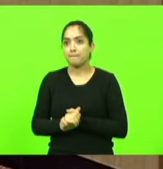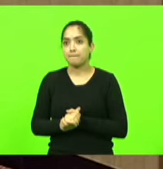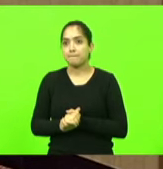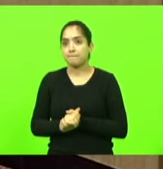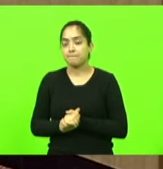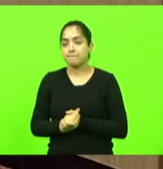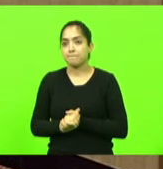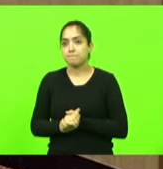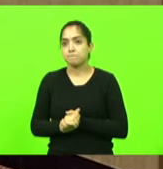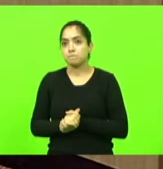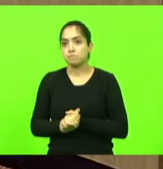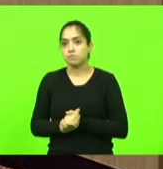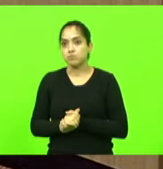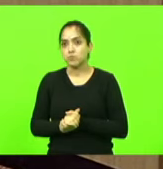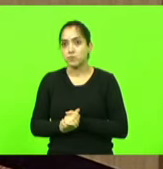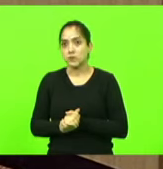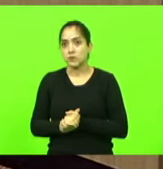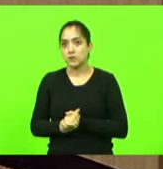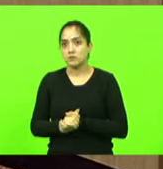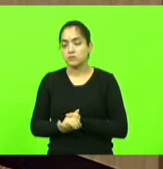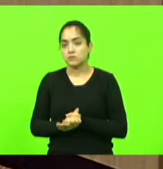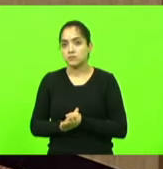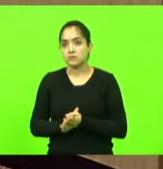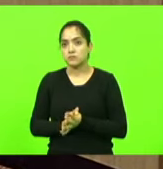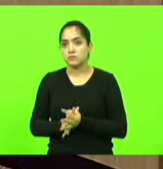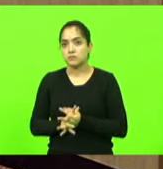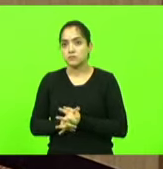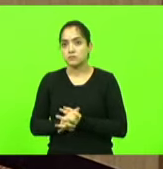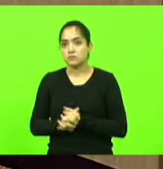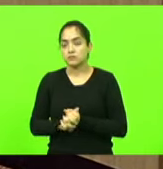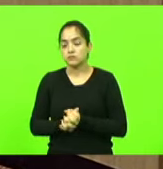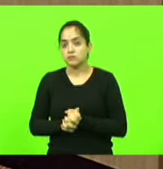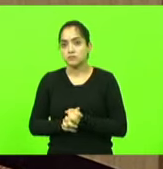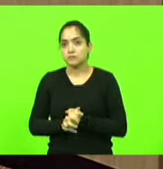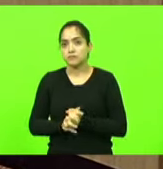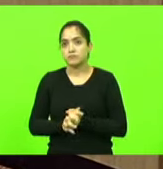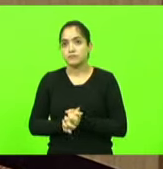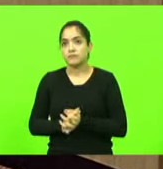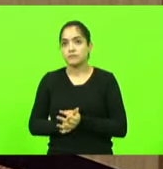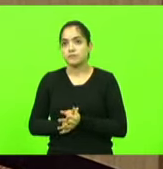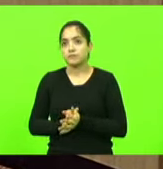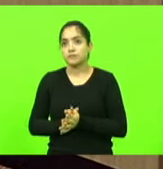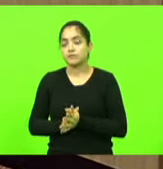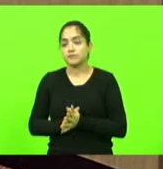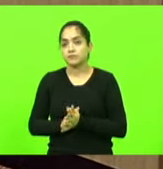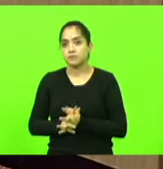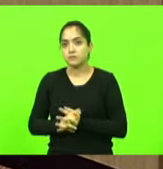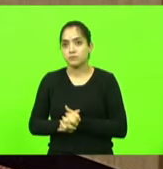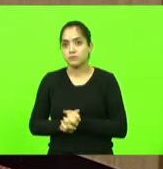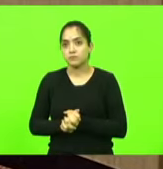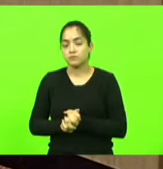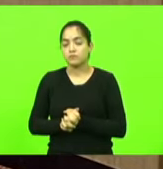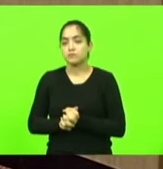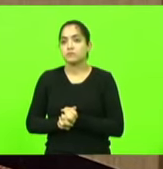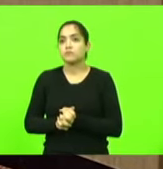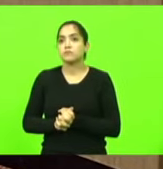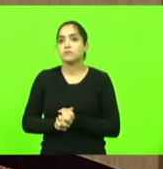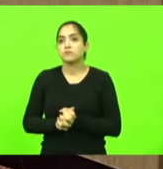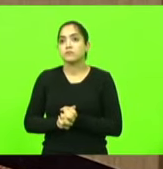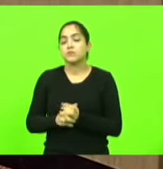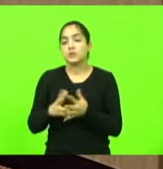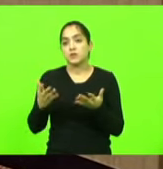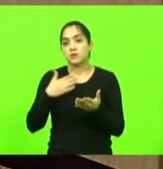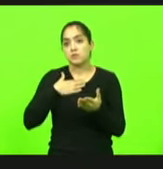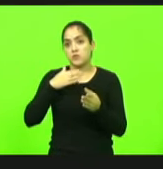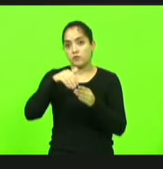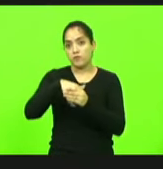Tempo regimental ou 30 segundos, como Vossa Excelência preferir. 30 segundos, presidente. 30 segundos só. Então, meu voto